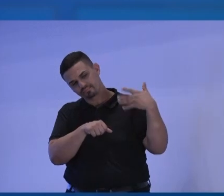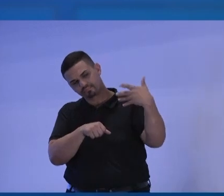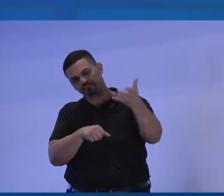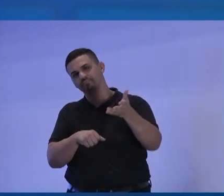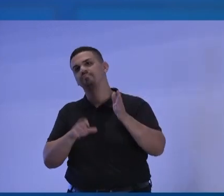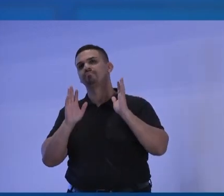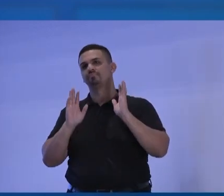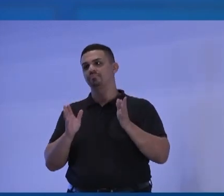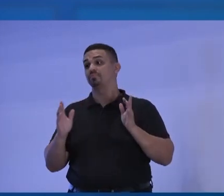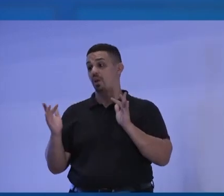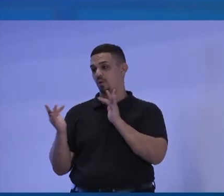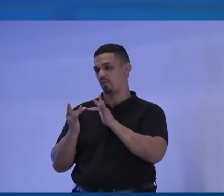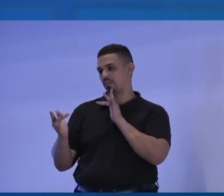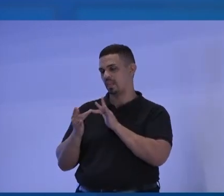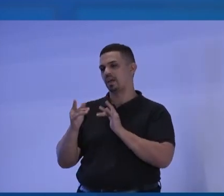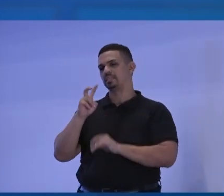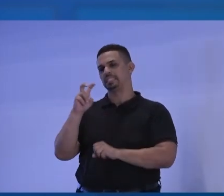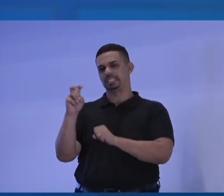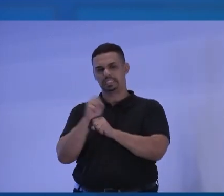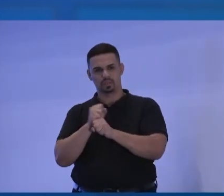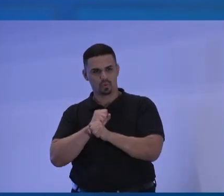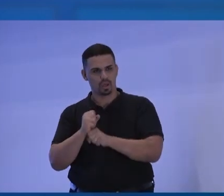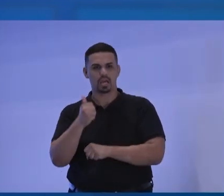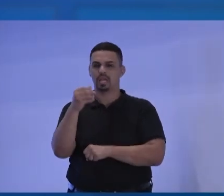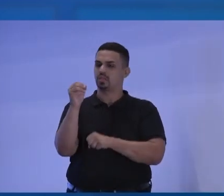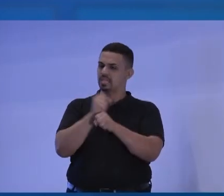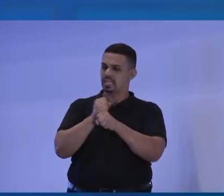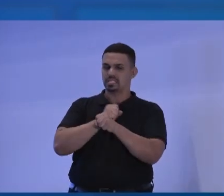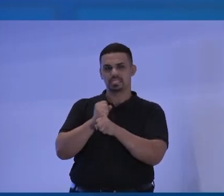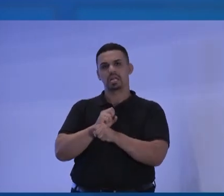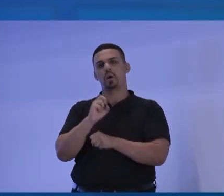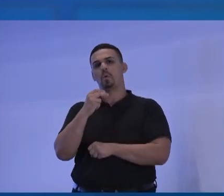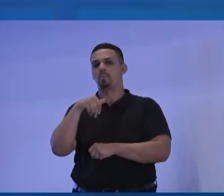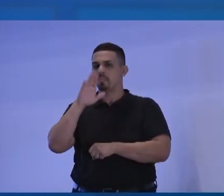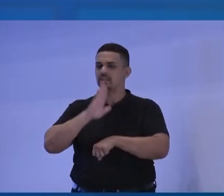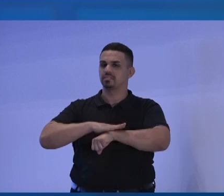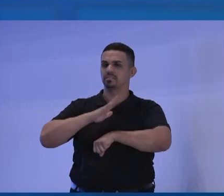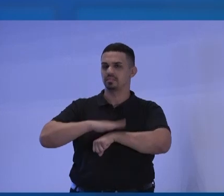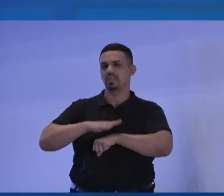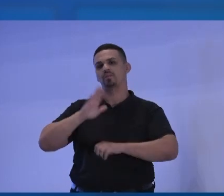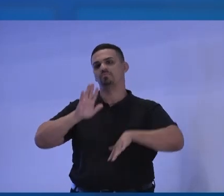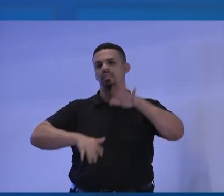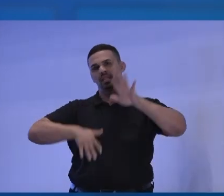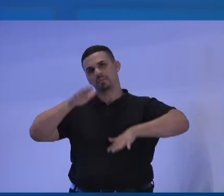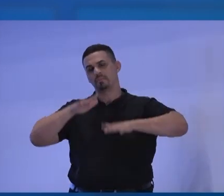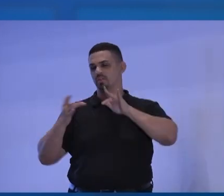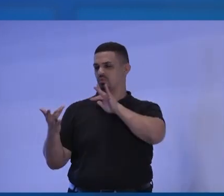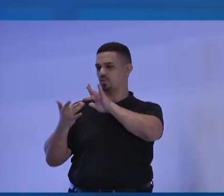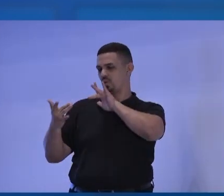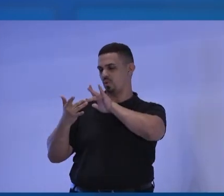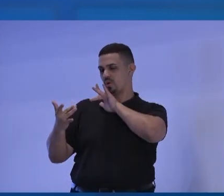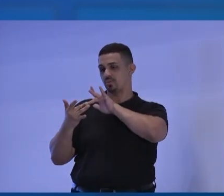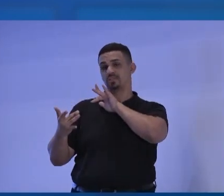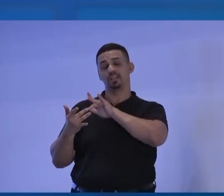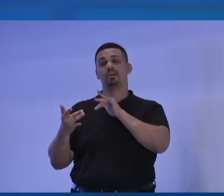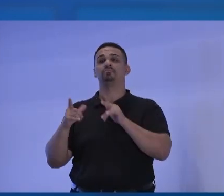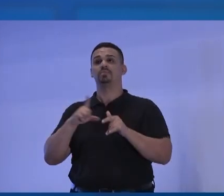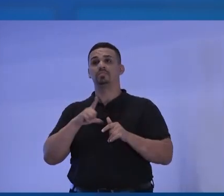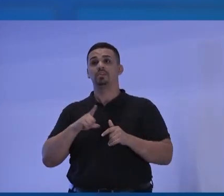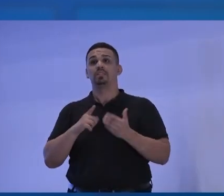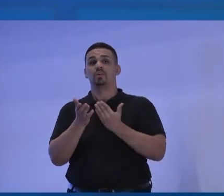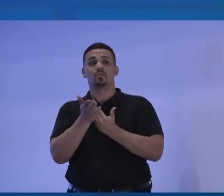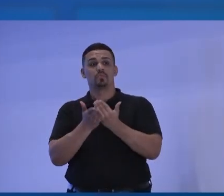Então, 5, 10 anos, mas às vezes até mais do que isso, entre o contato, né, até a doença começar